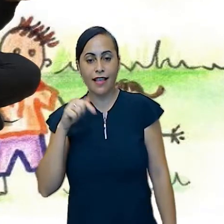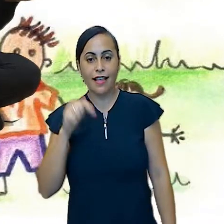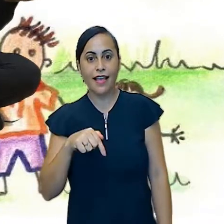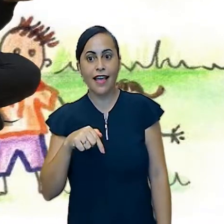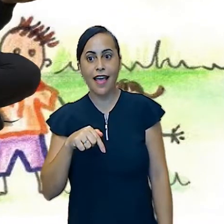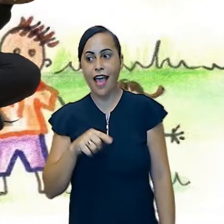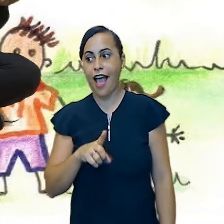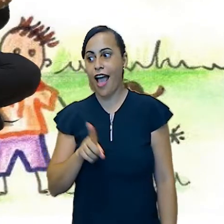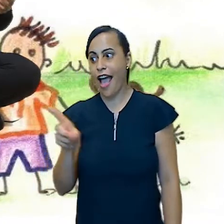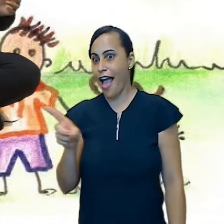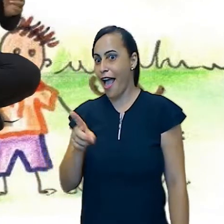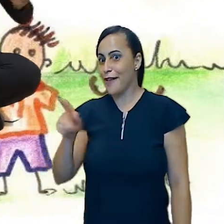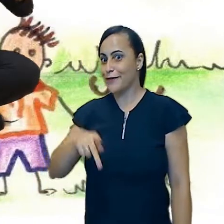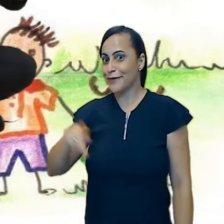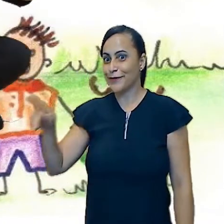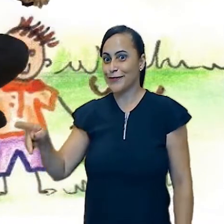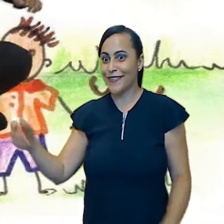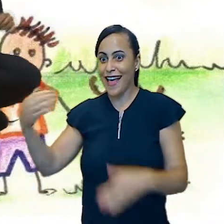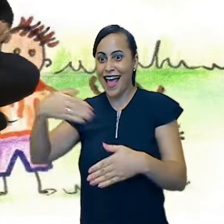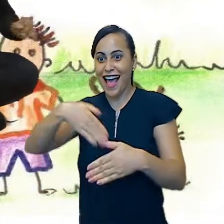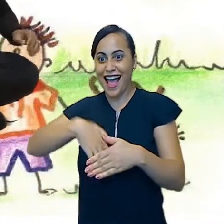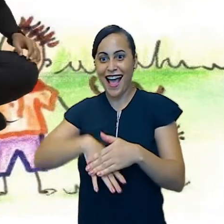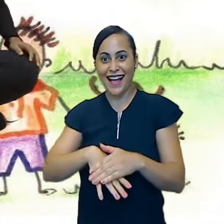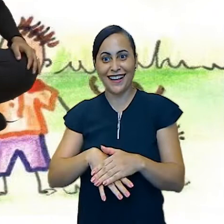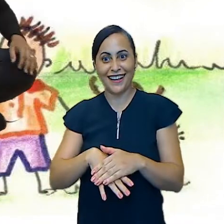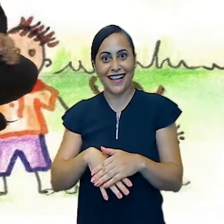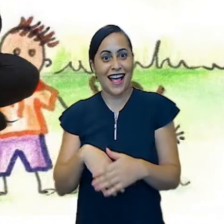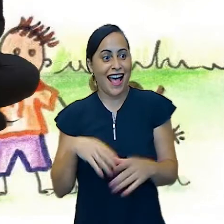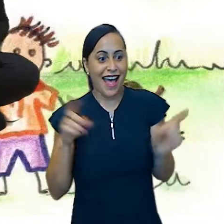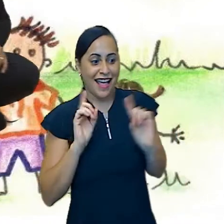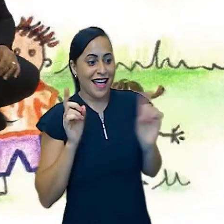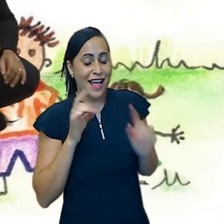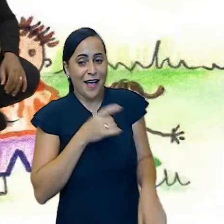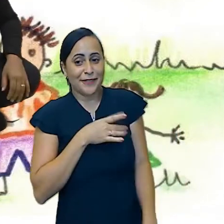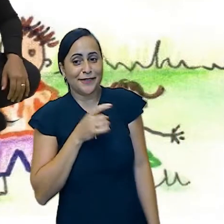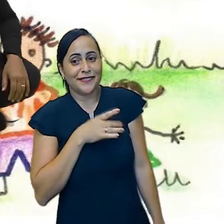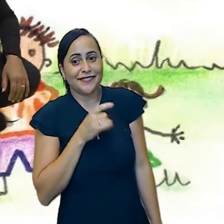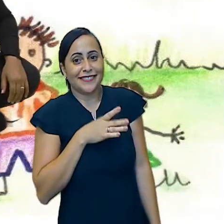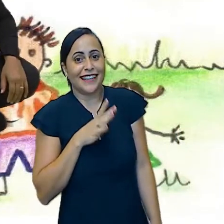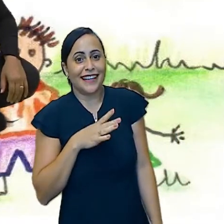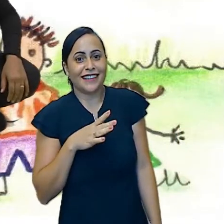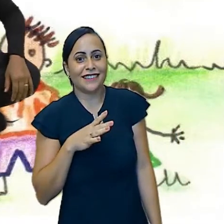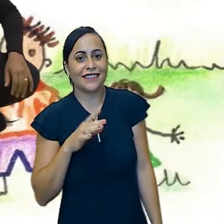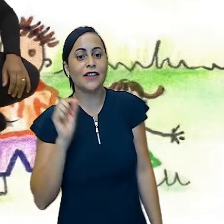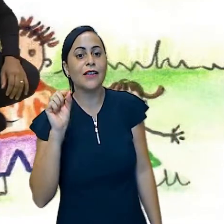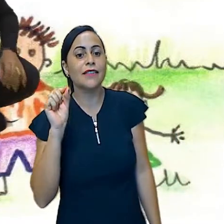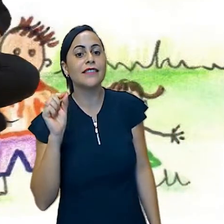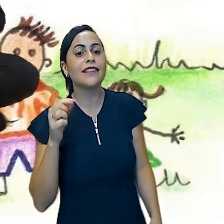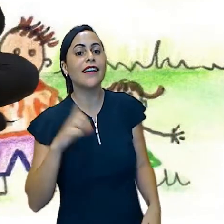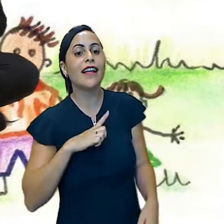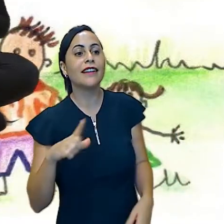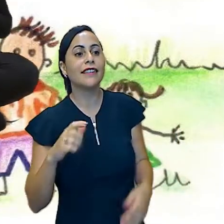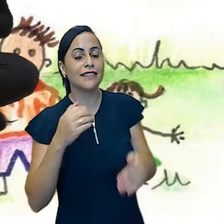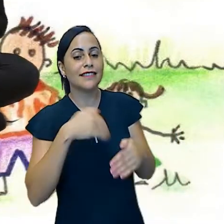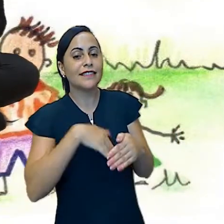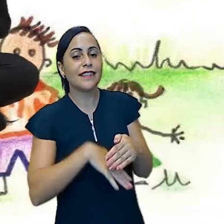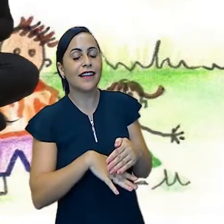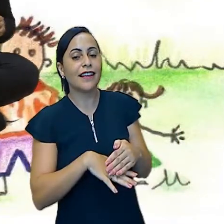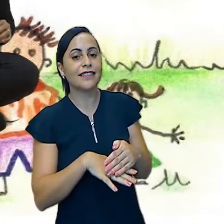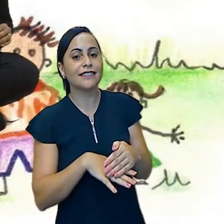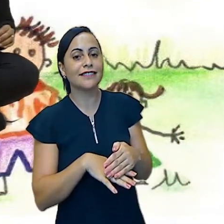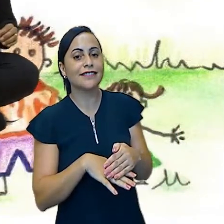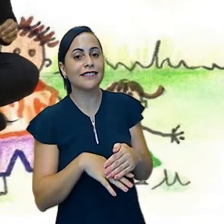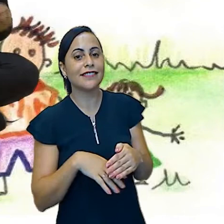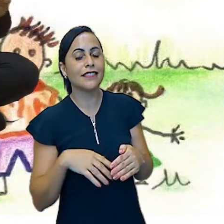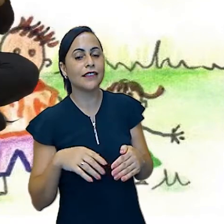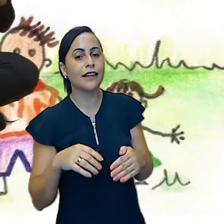a Luciene vai botar a sua mão. Ah, não, eu tô com medo. Ai, O que será que tem aí vou dentro? pegar. Ah, eu tô